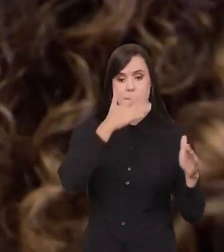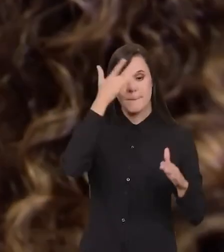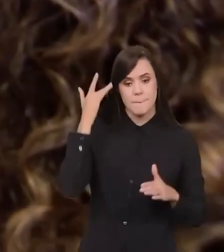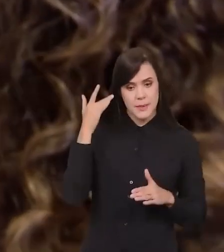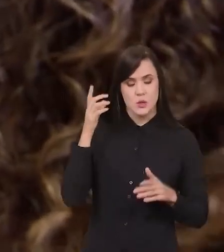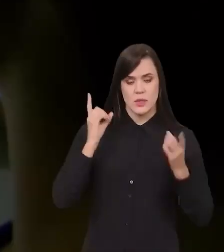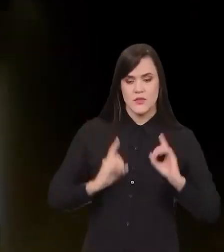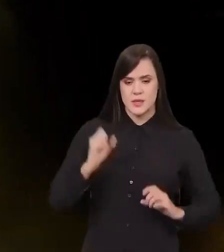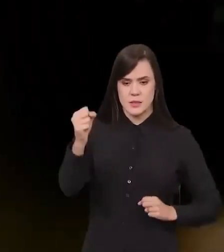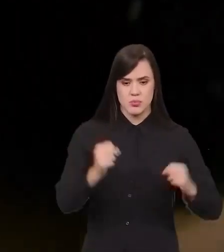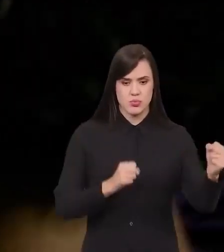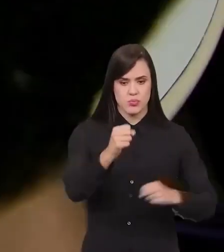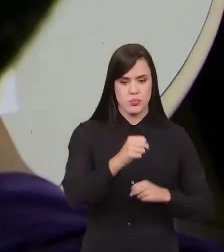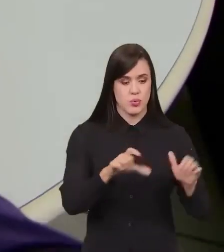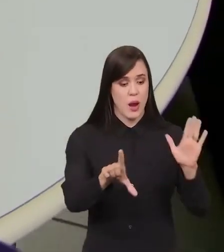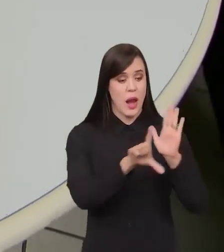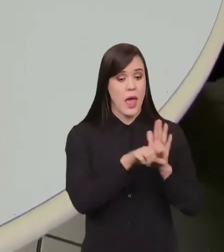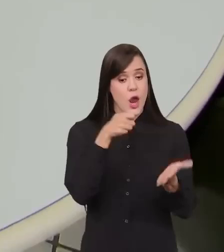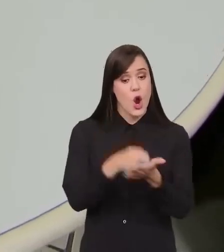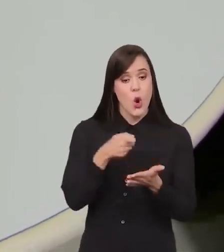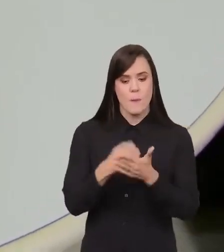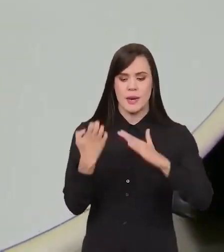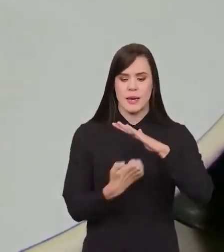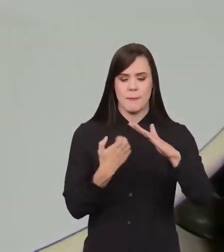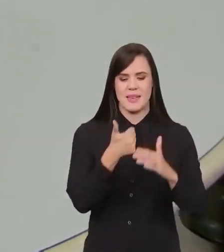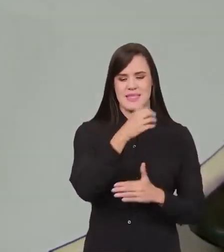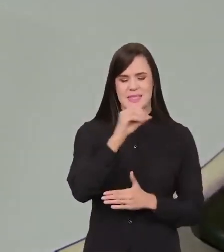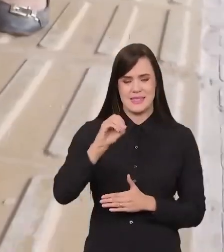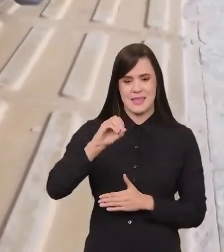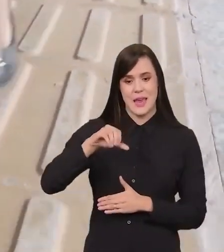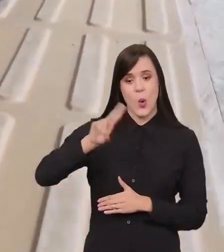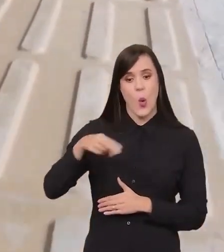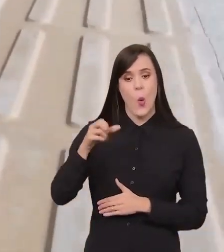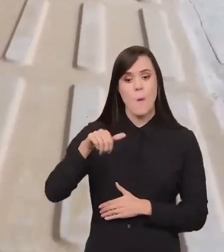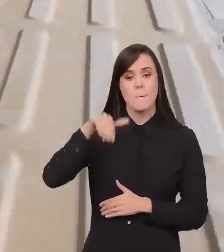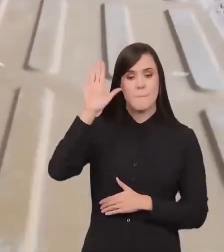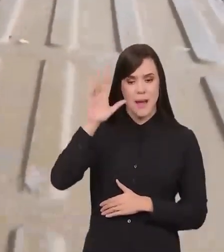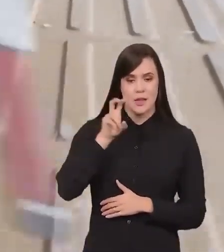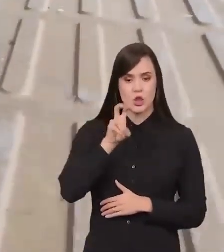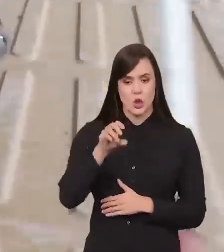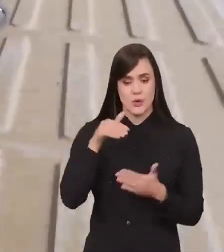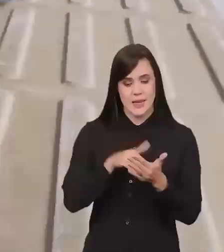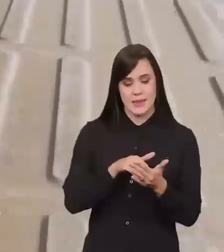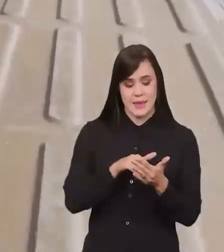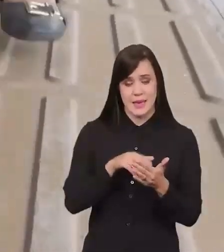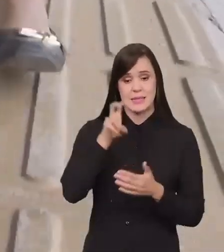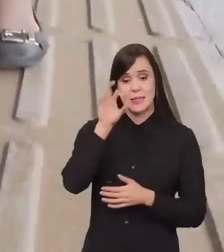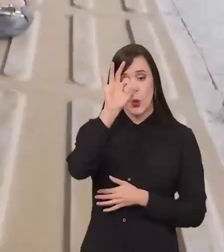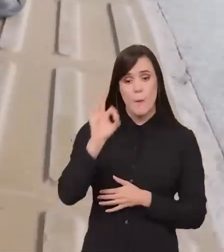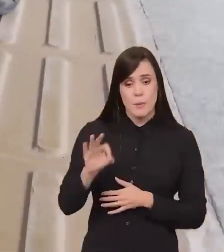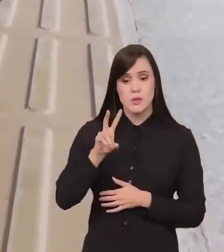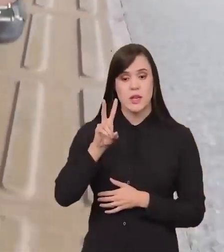com deficiência. A lei obriga empresas com 100 ou mais funcionários a destinarem de 2% a 5% das